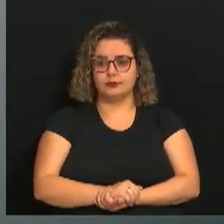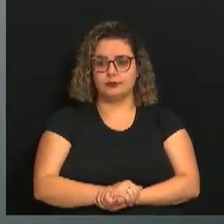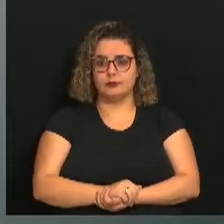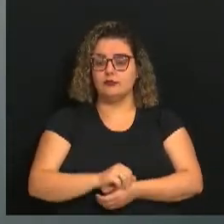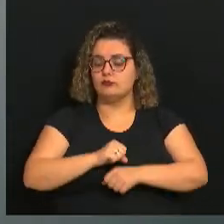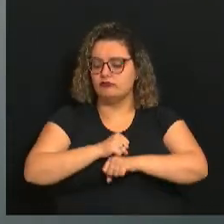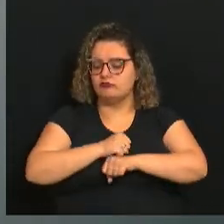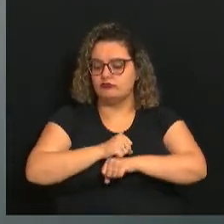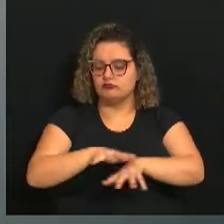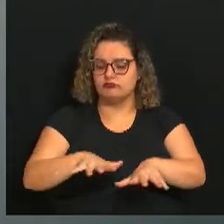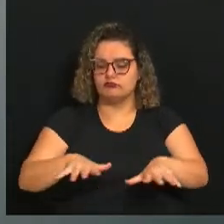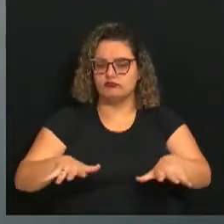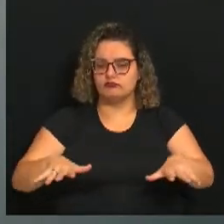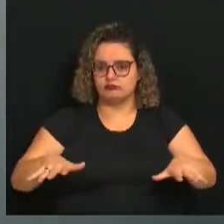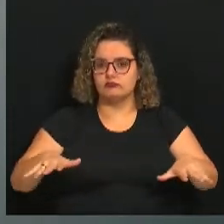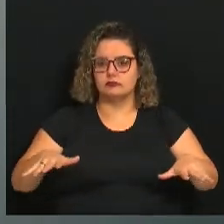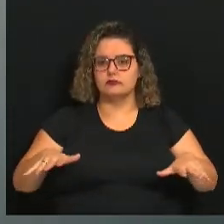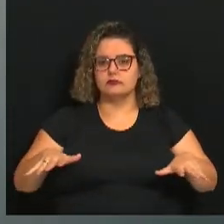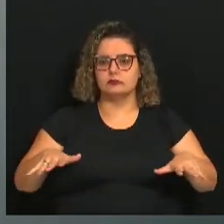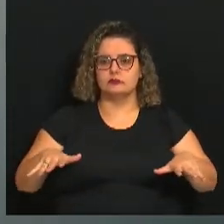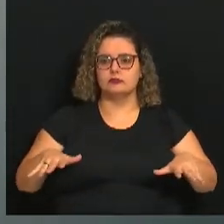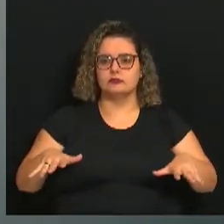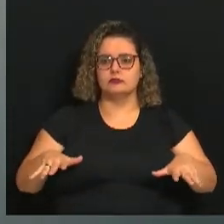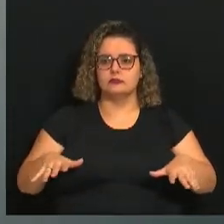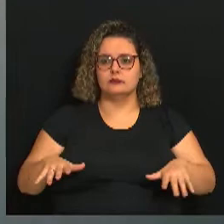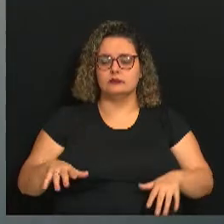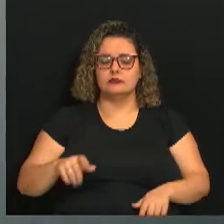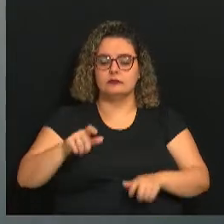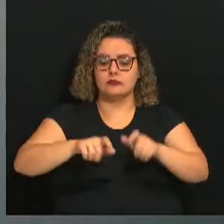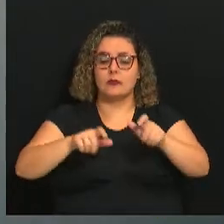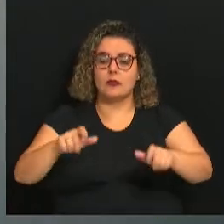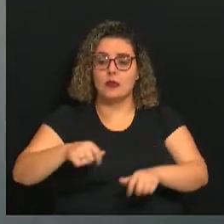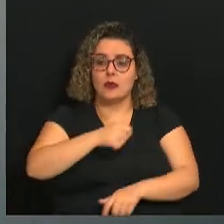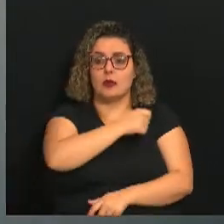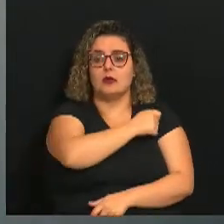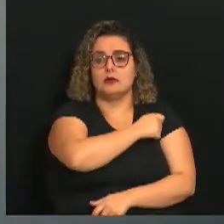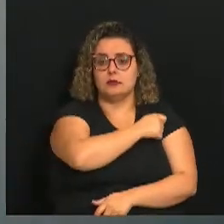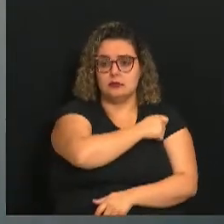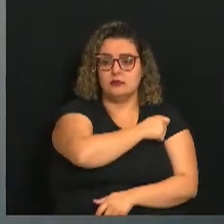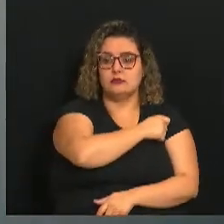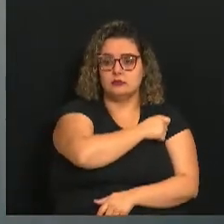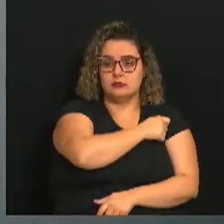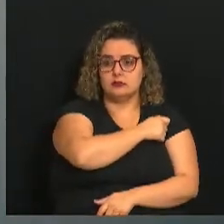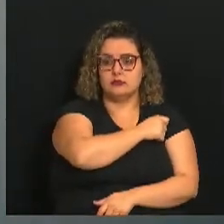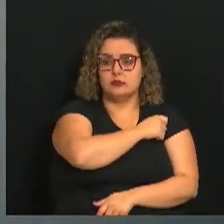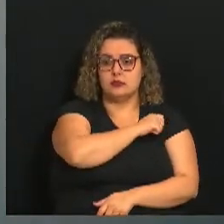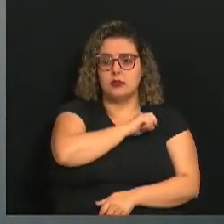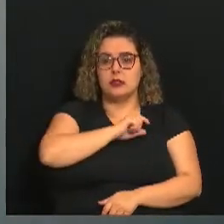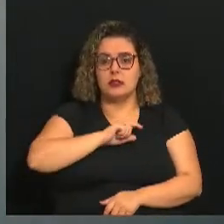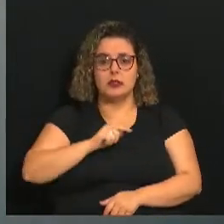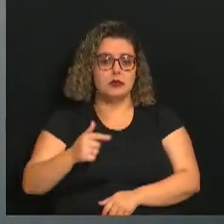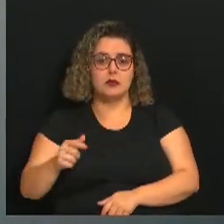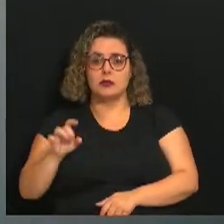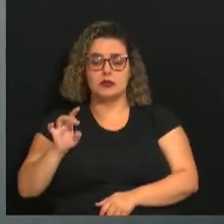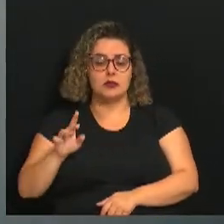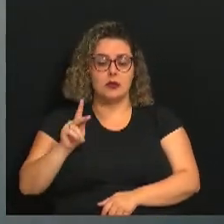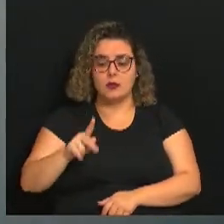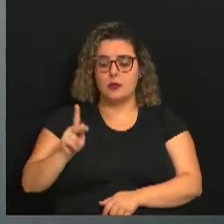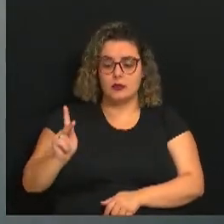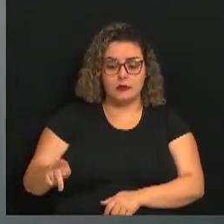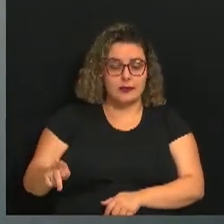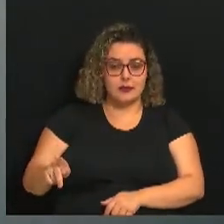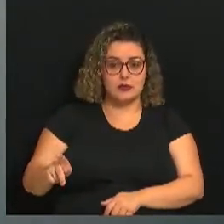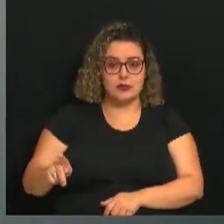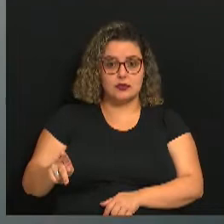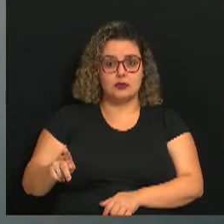desse serviço muito grande de atendimento a esses alunos. Antes nós tínhamos só a figura ali do professor de educação especial. E